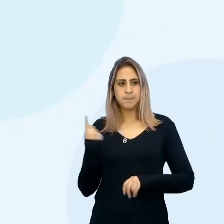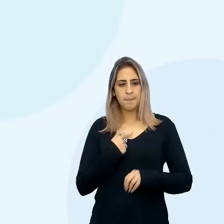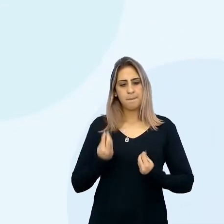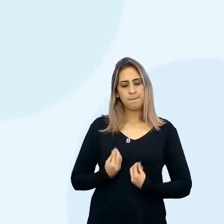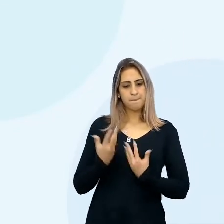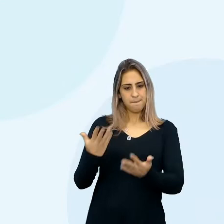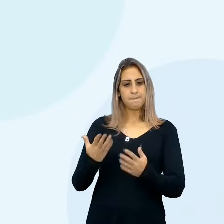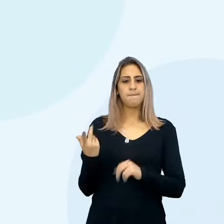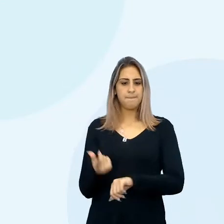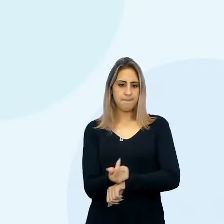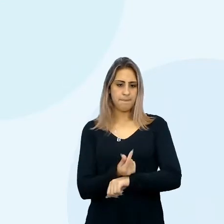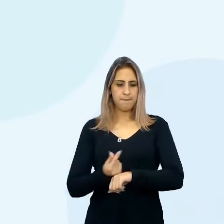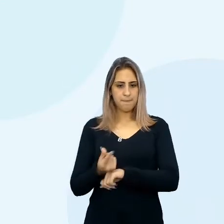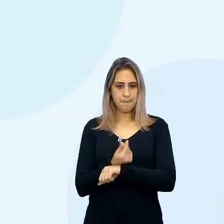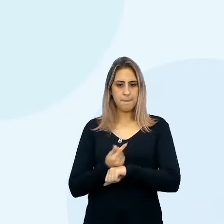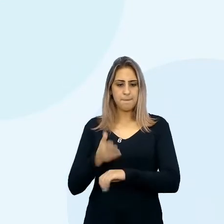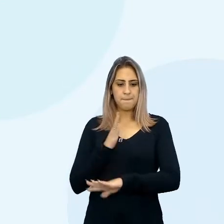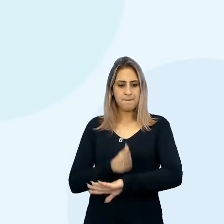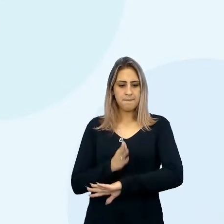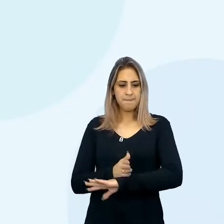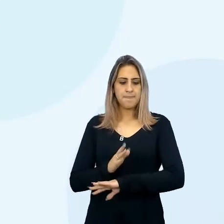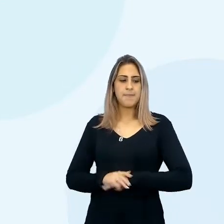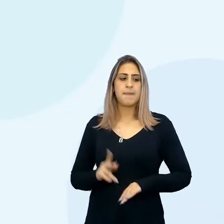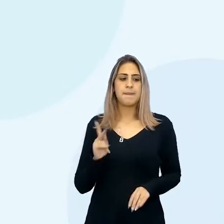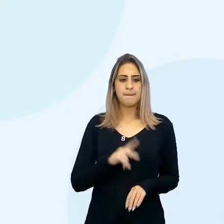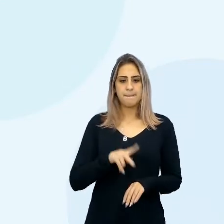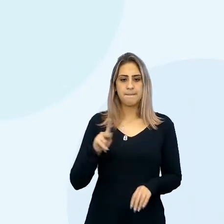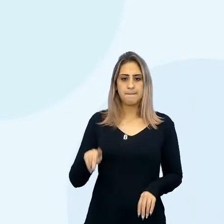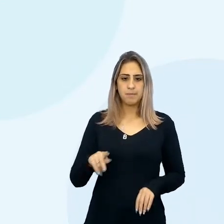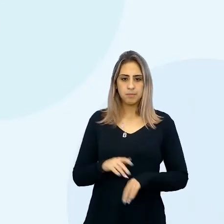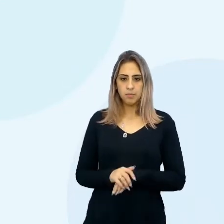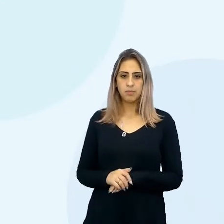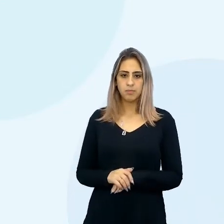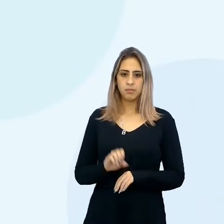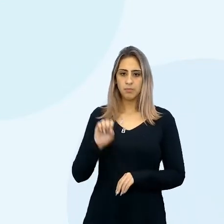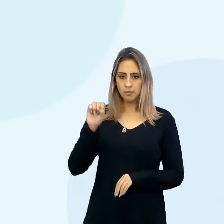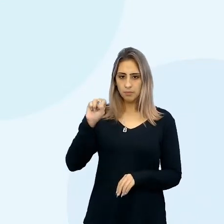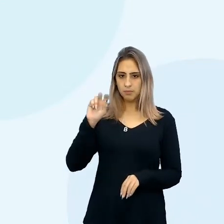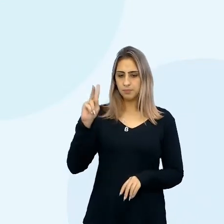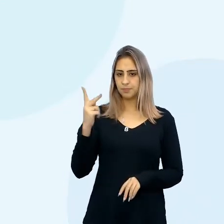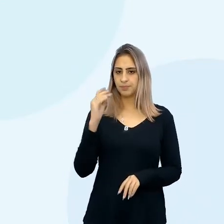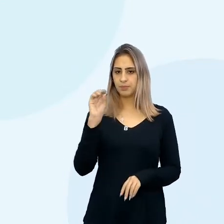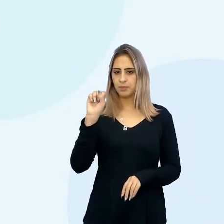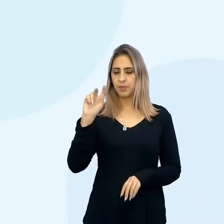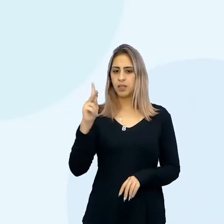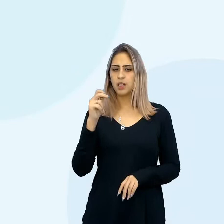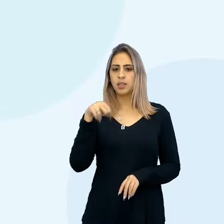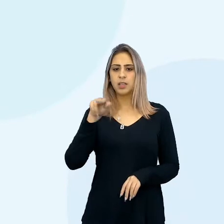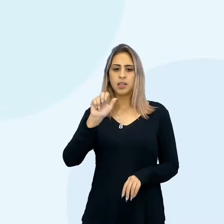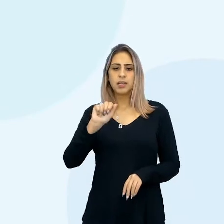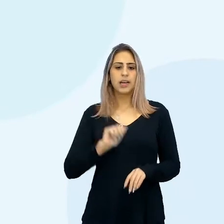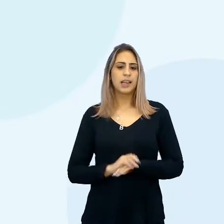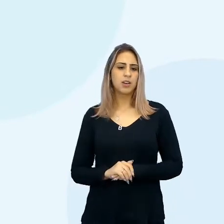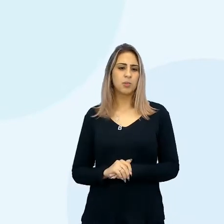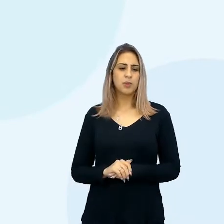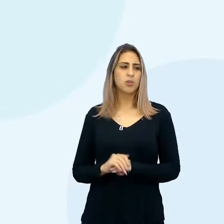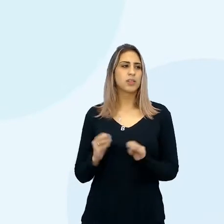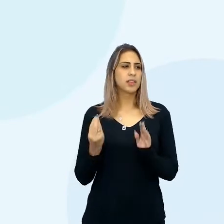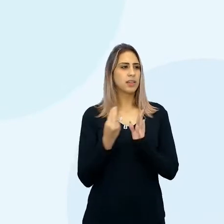ao capitalismo contemporâneo, a professora Shoshana Zuboff, que é uma psicóloga, uma filósofa